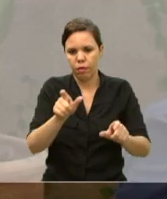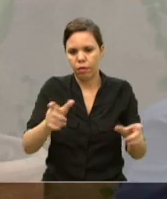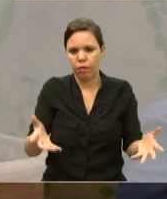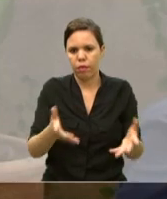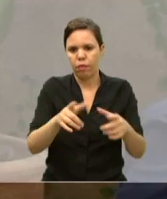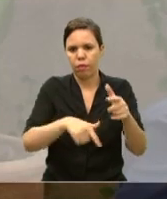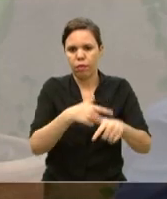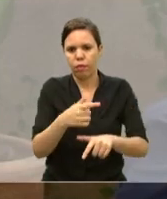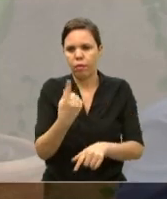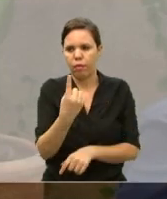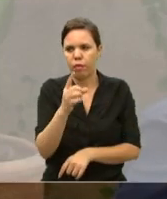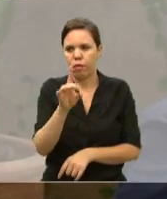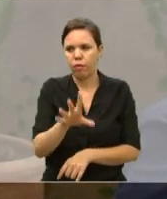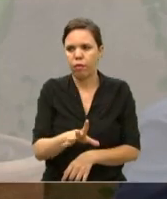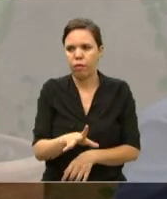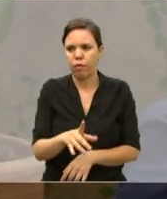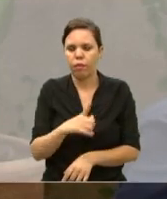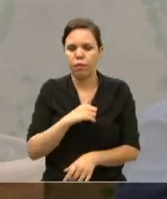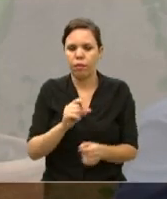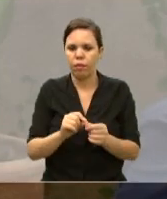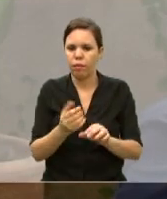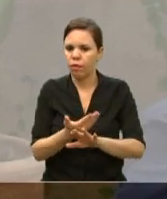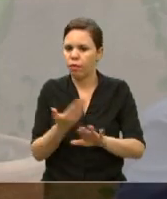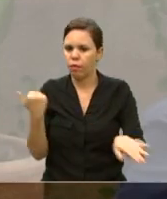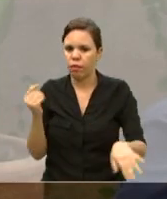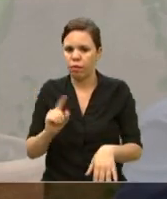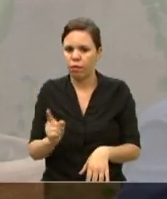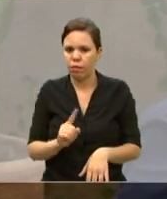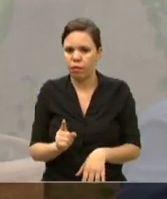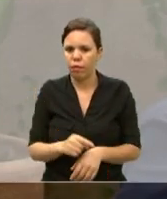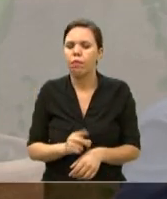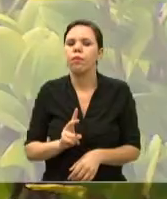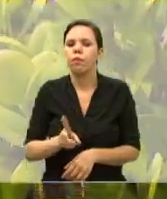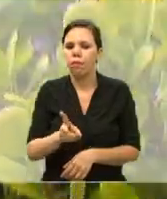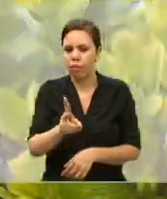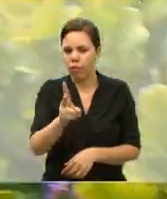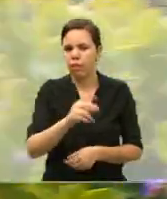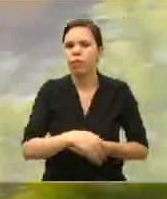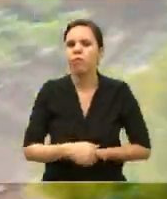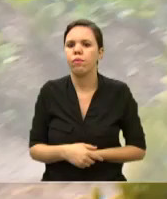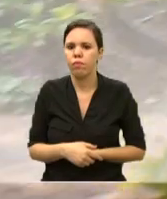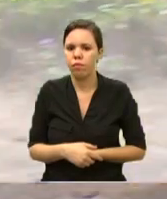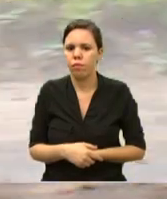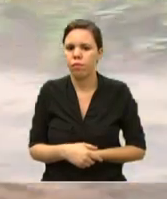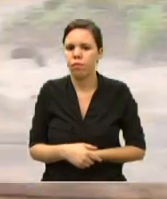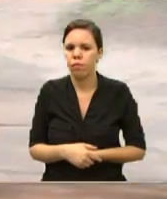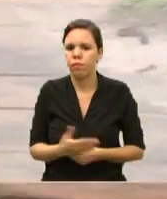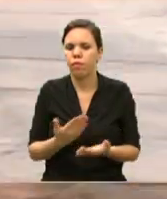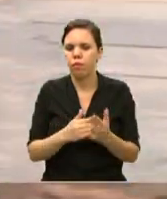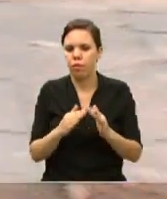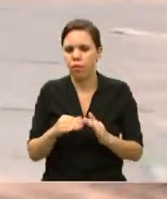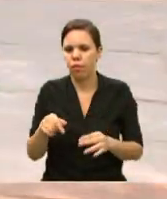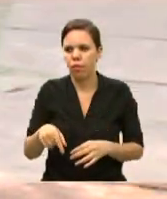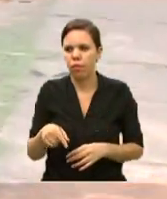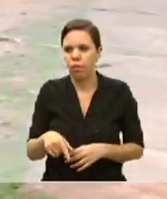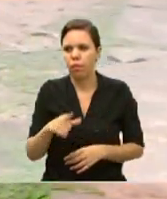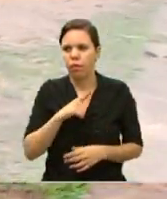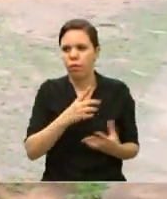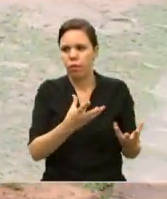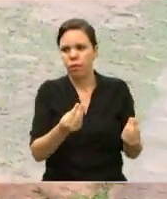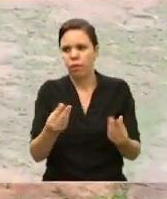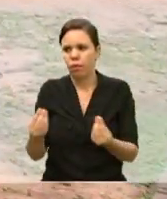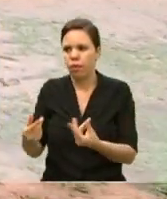pelos outros pais, pelos professores, por todos. Ele vai ser acolhido, né? Isso. Quais são os desafios